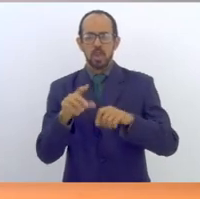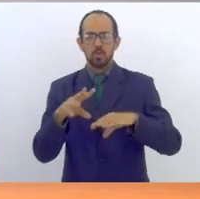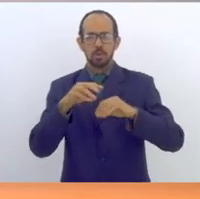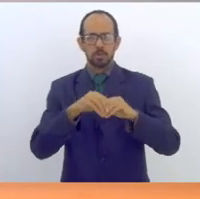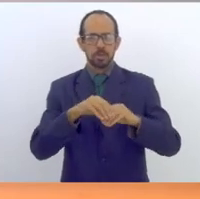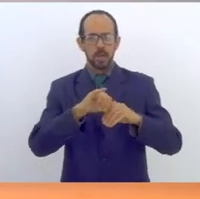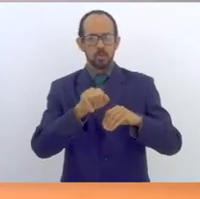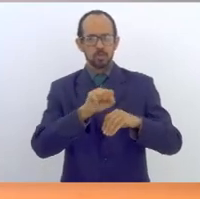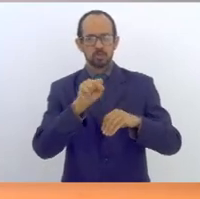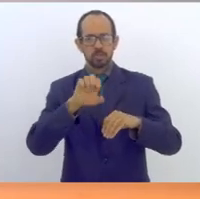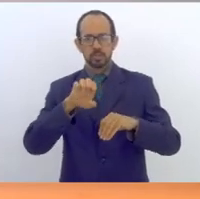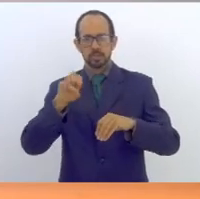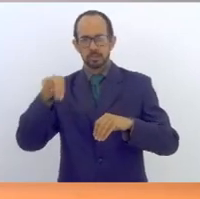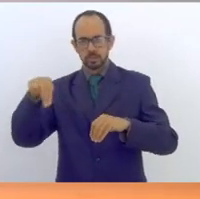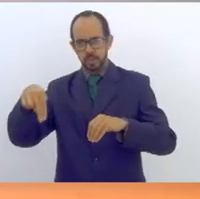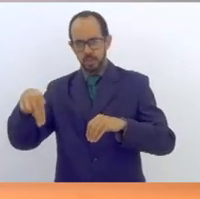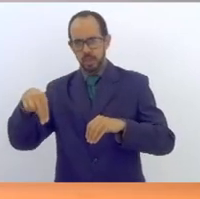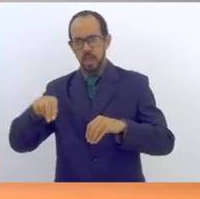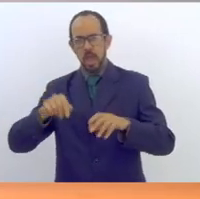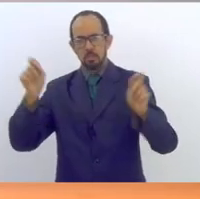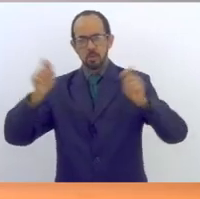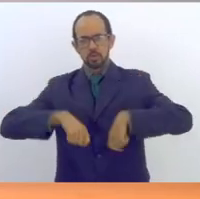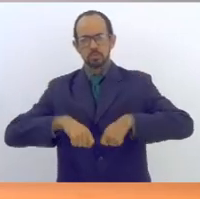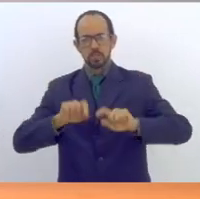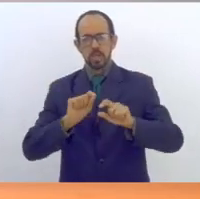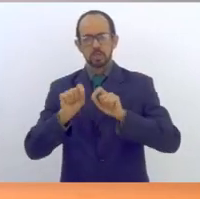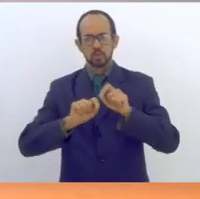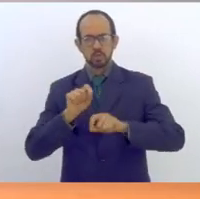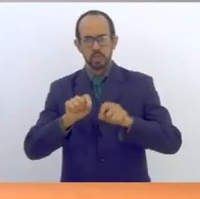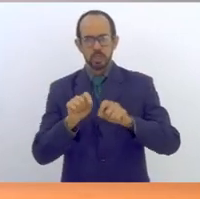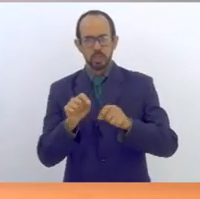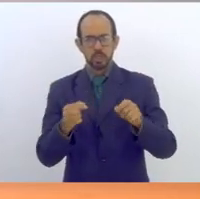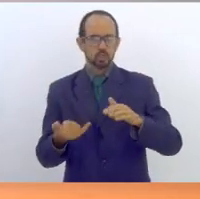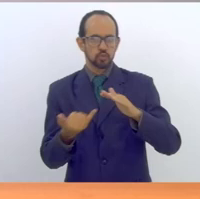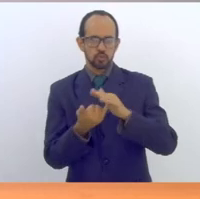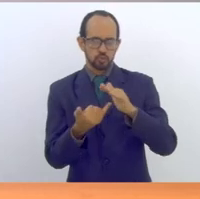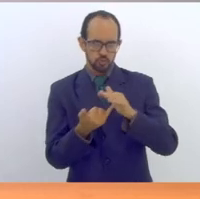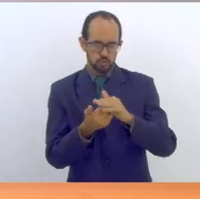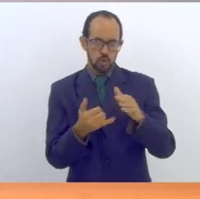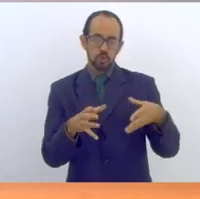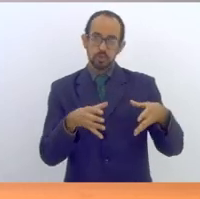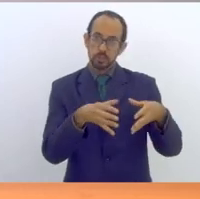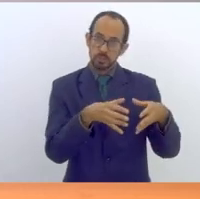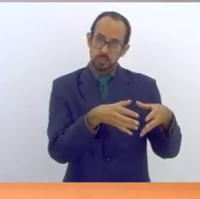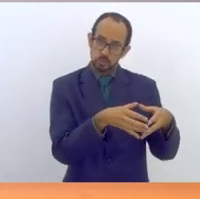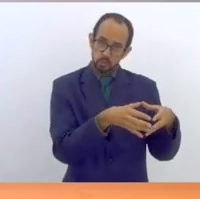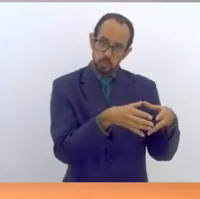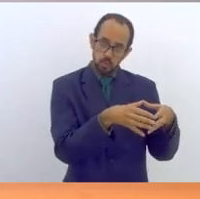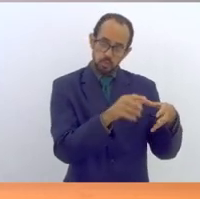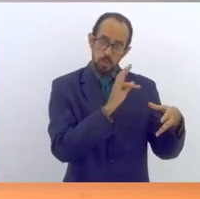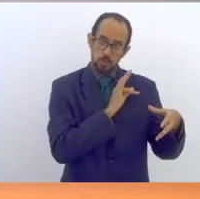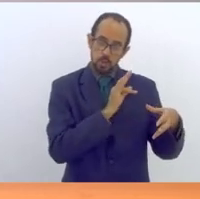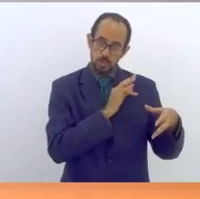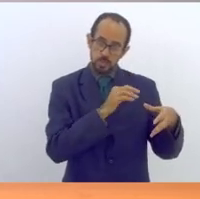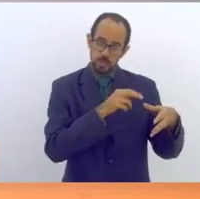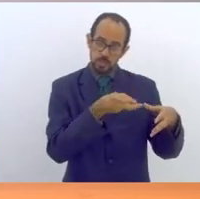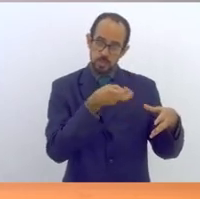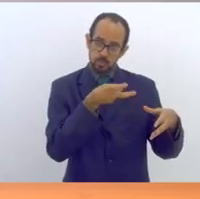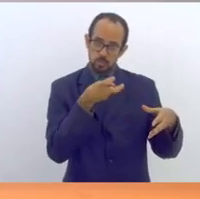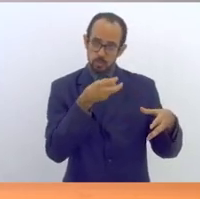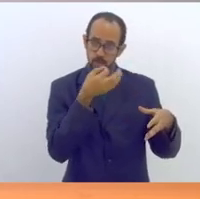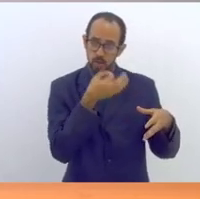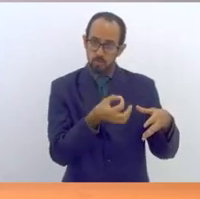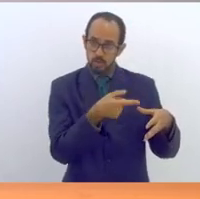justamente essa possibilidade de que as entidades classistas possam ser ouvidas nesse grupo de trabalho obviamente